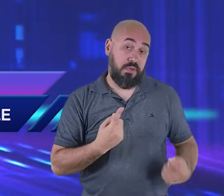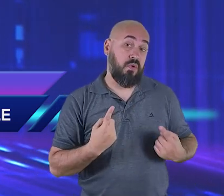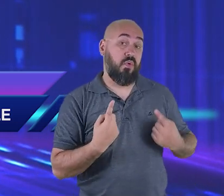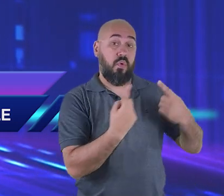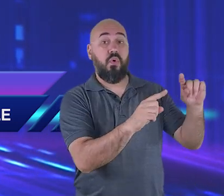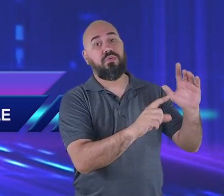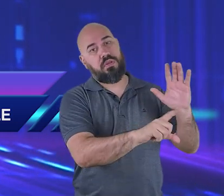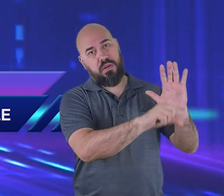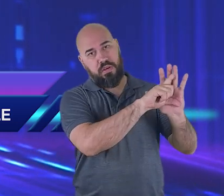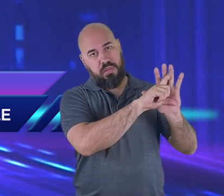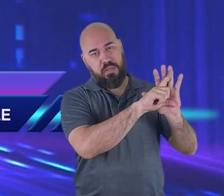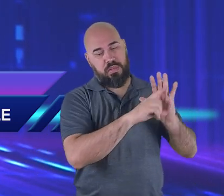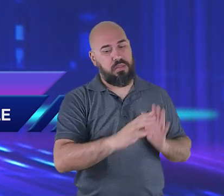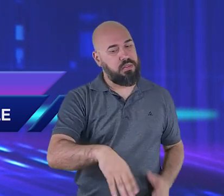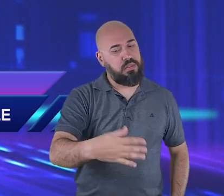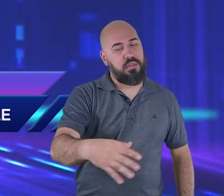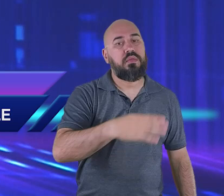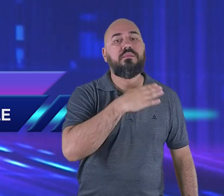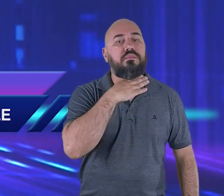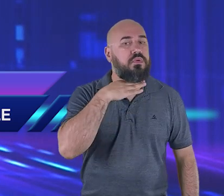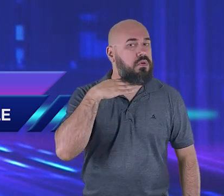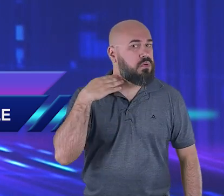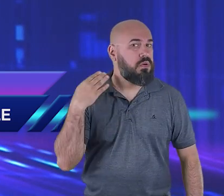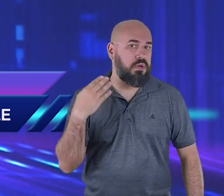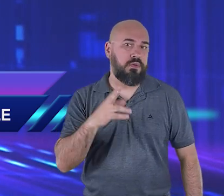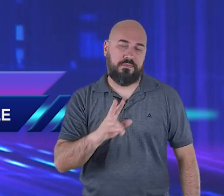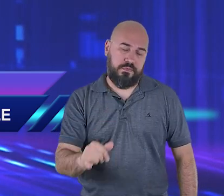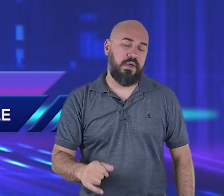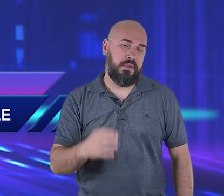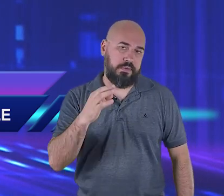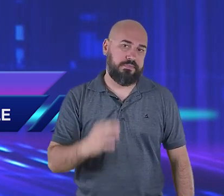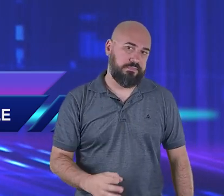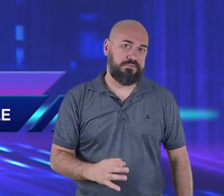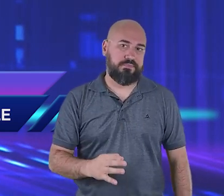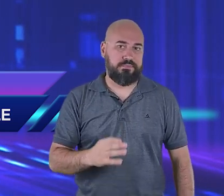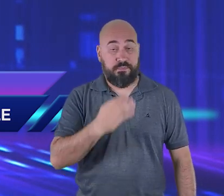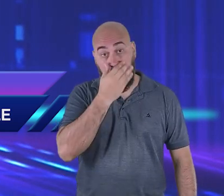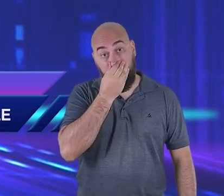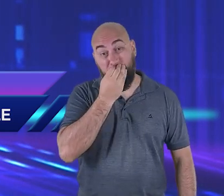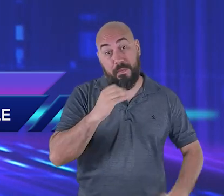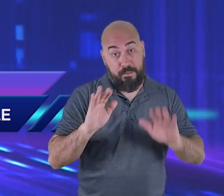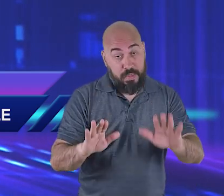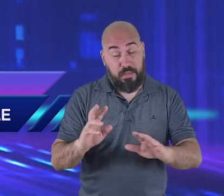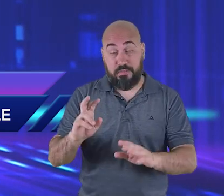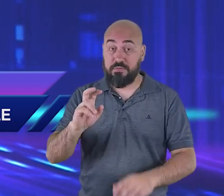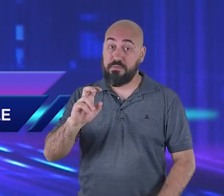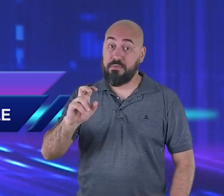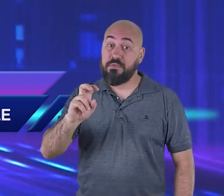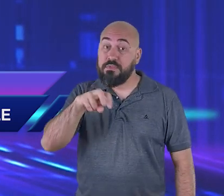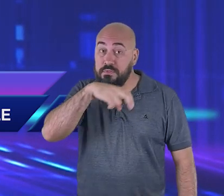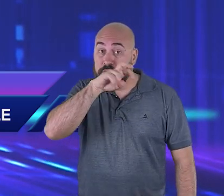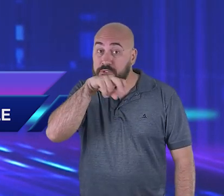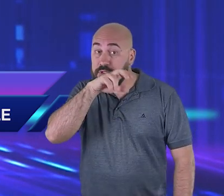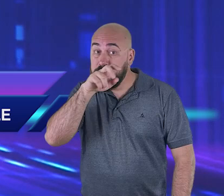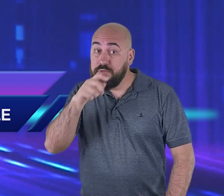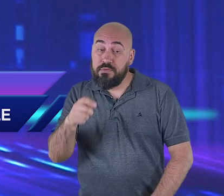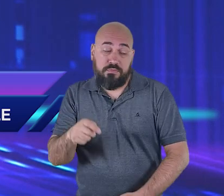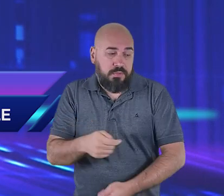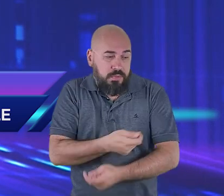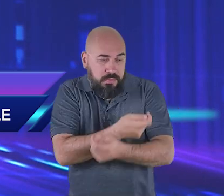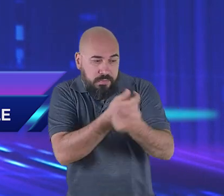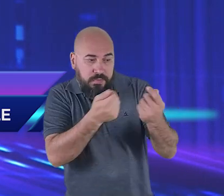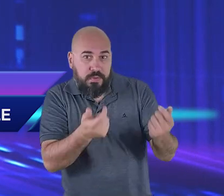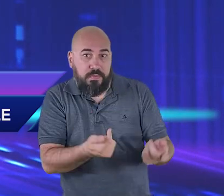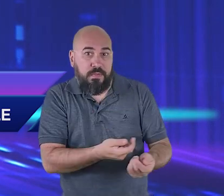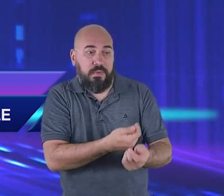dizia: não é tão importante assim. Essas mentiras foram sussurradas para nós, através dos